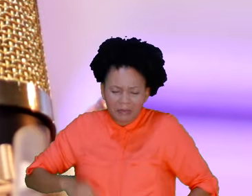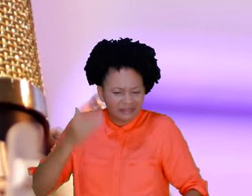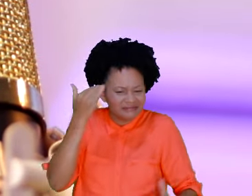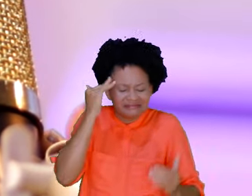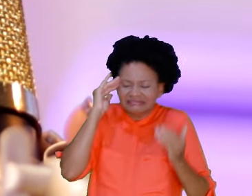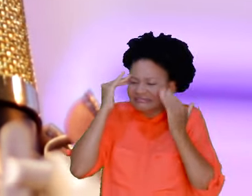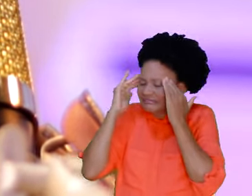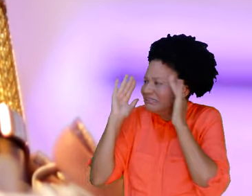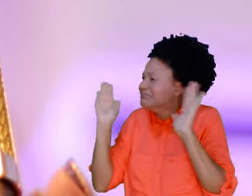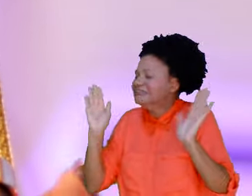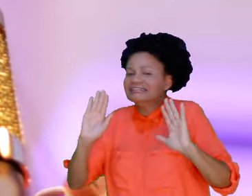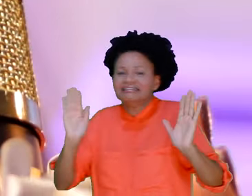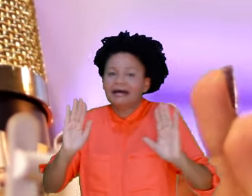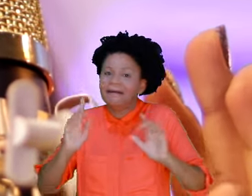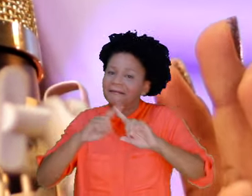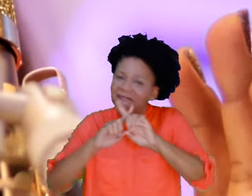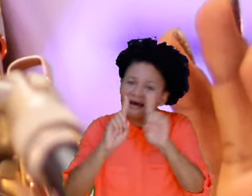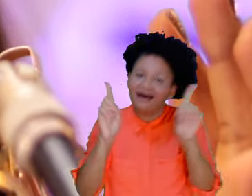Estava te